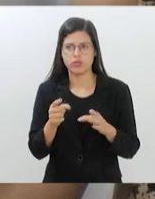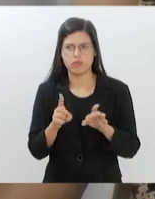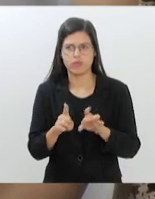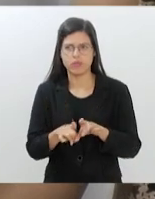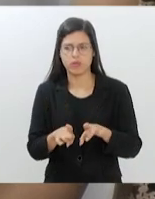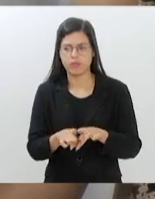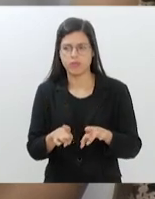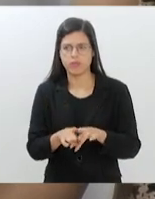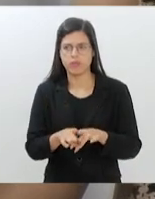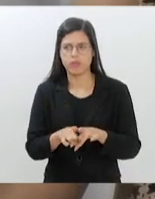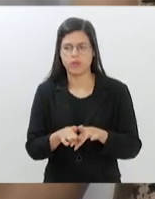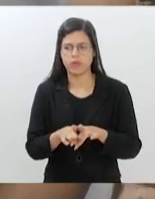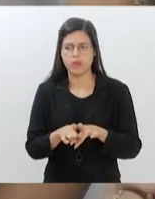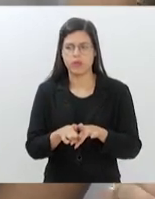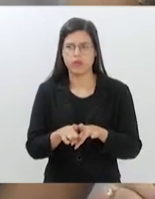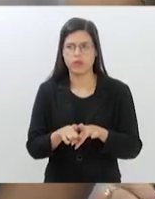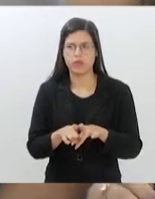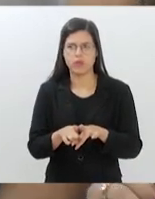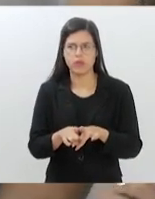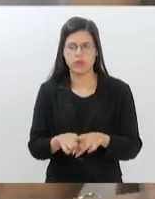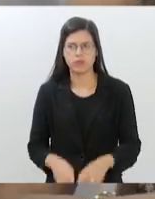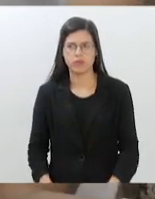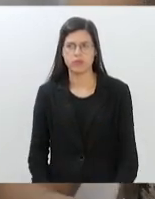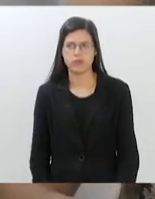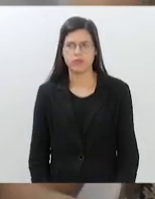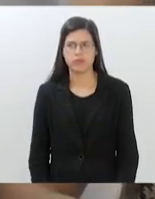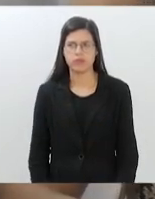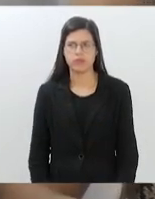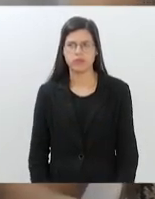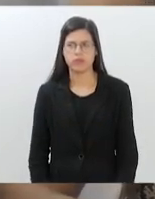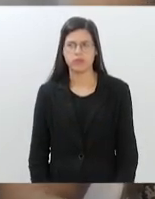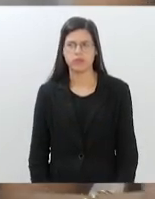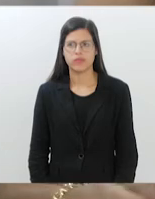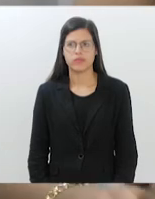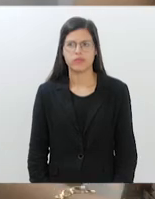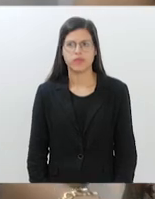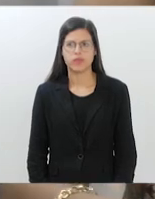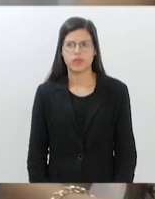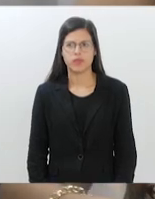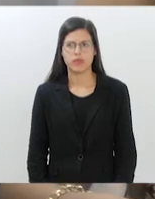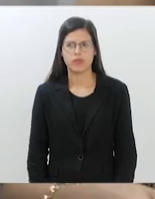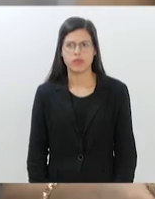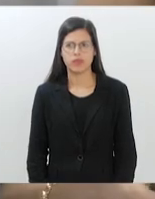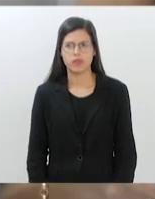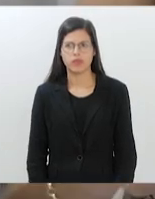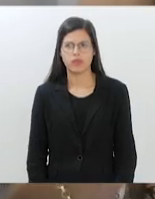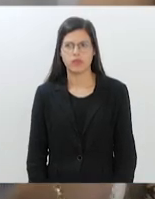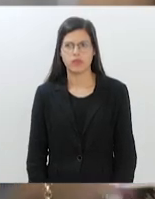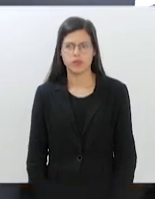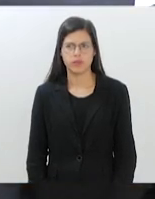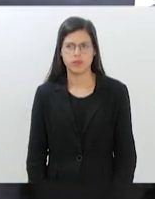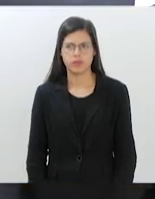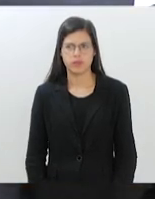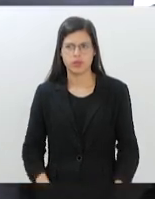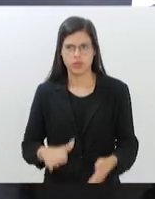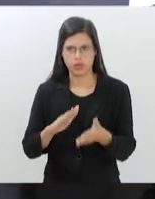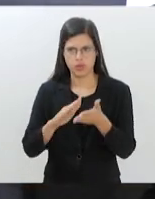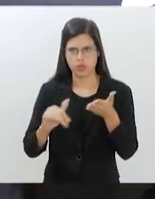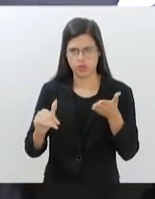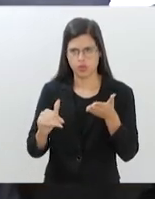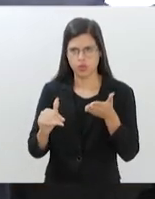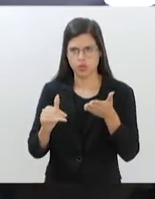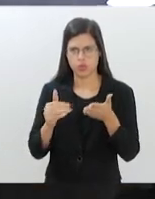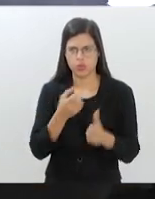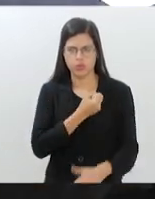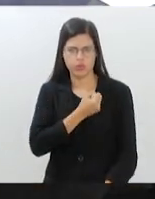também tá já vou antecipando aqui Ah o Anderson tirou de pauta né Hã ele tirou de pauta o